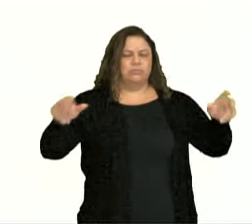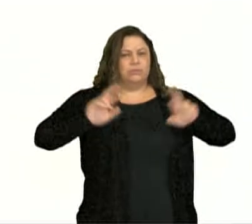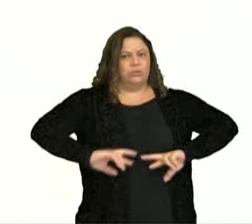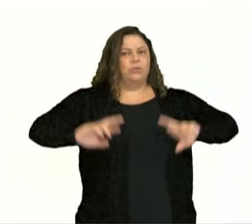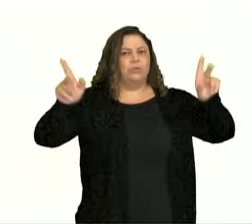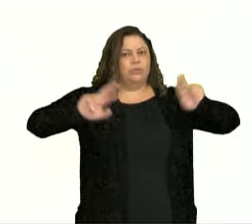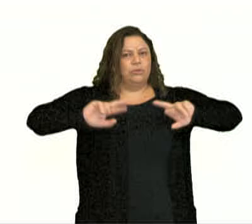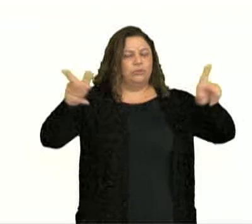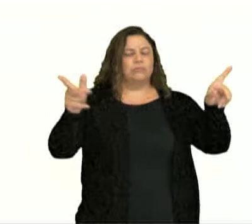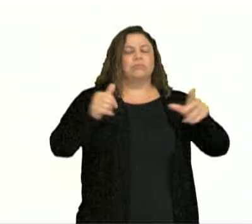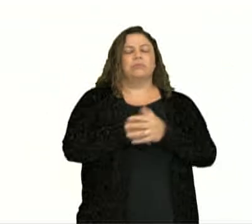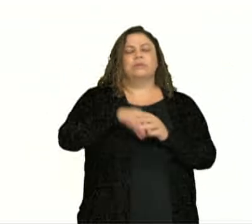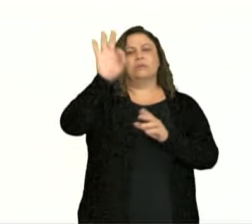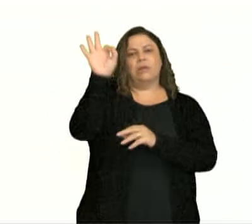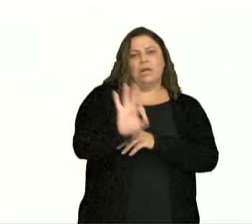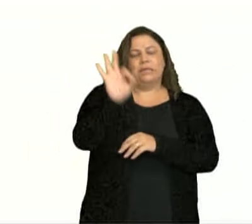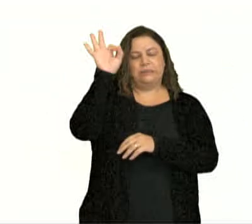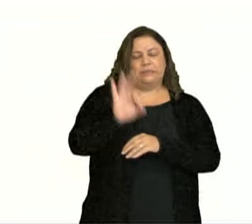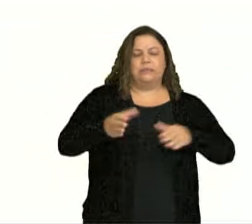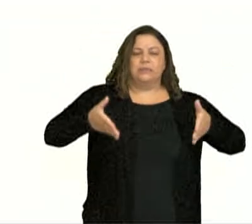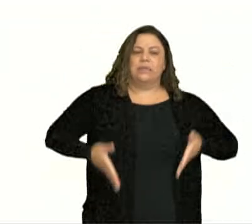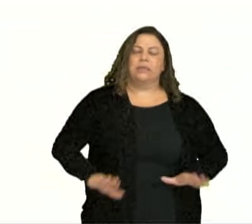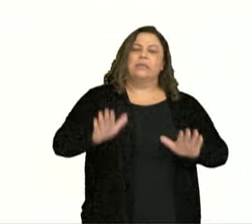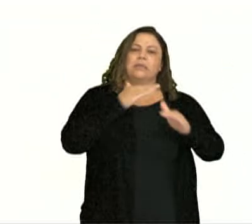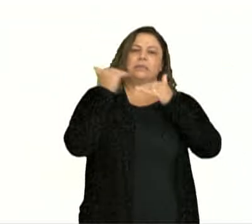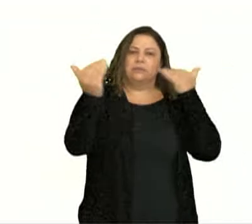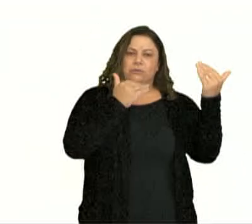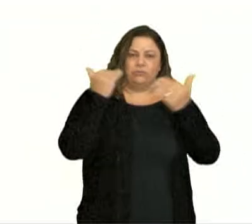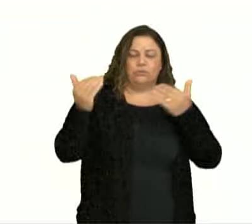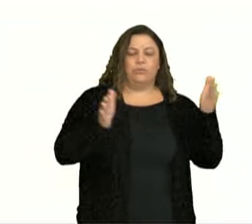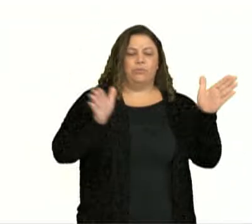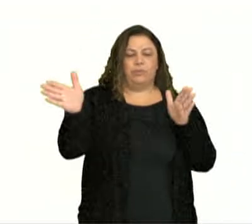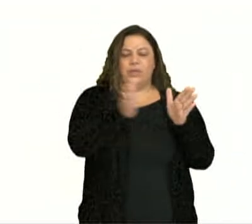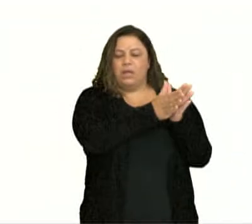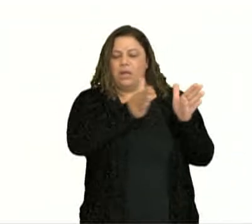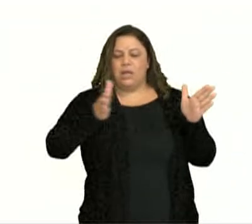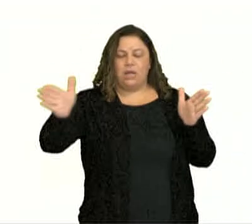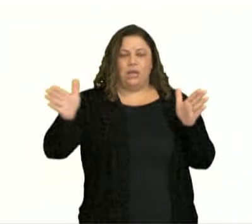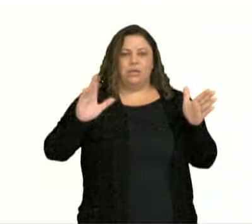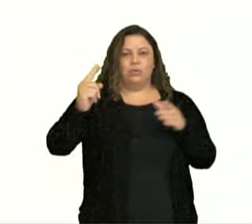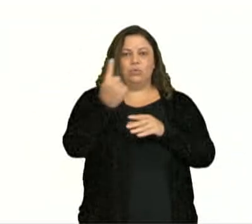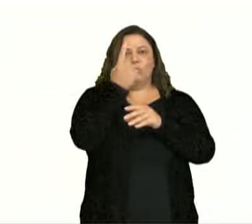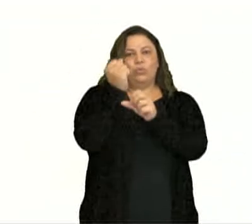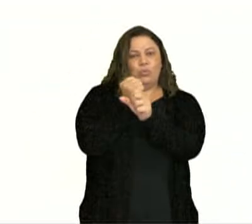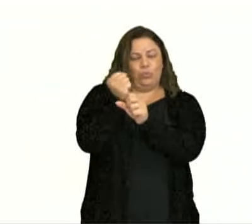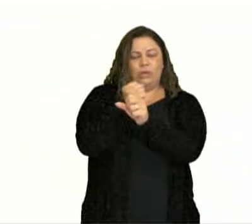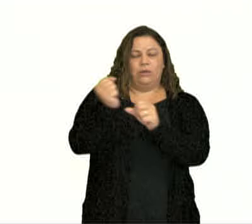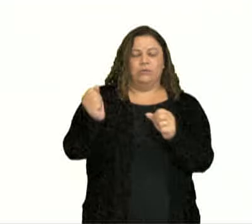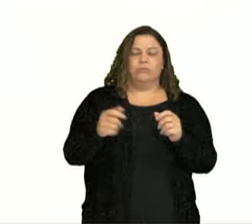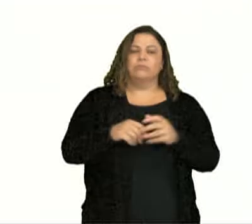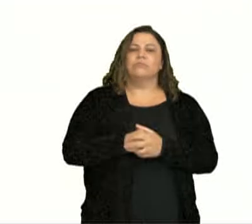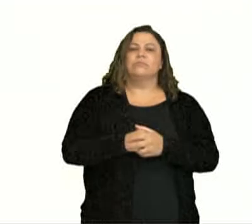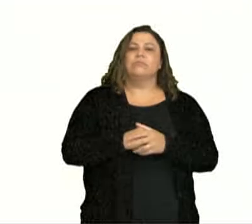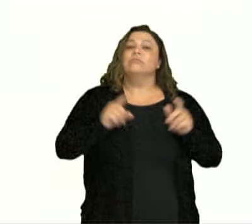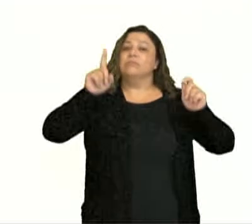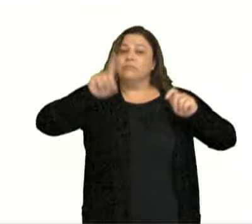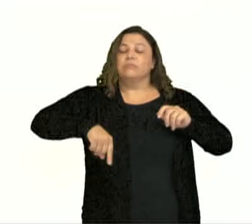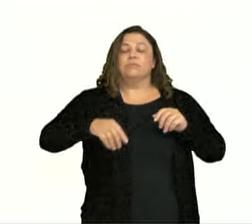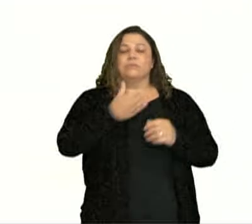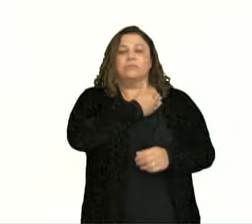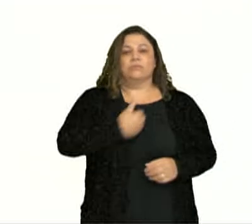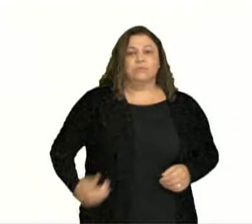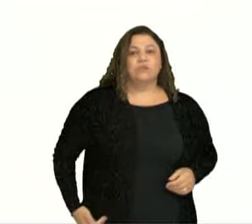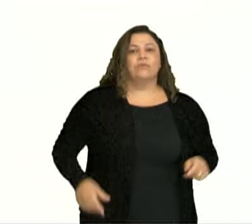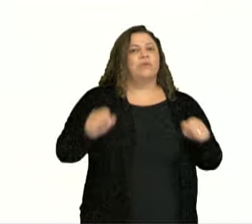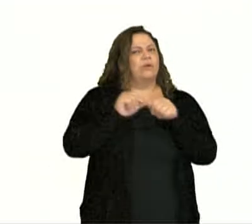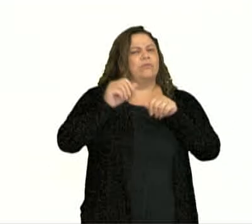taxa de natalidade e a taxa de mortalidade no período de um ano. Então, é feito esse cálculo, né? Os governos